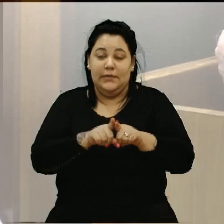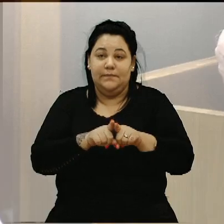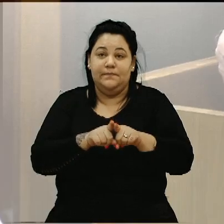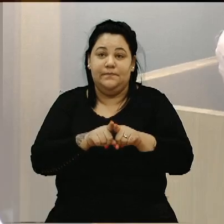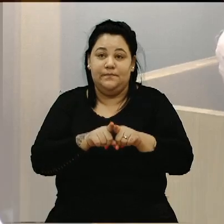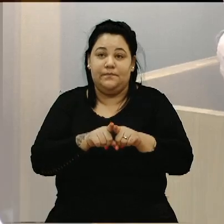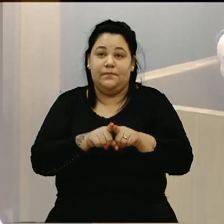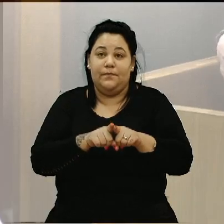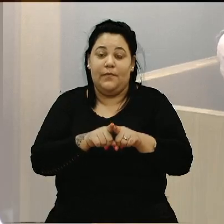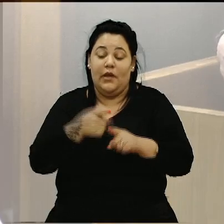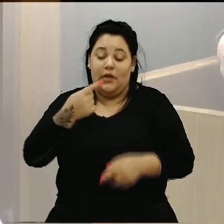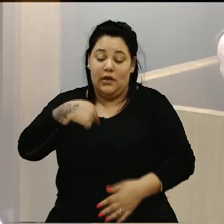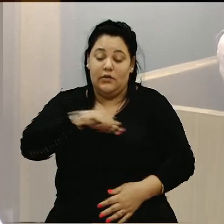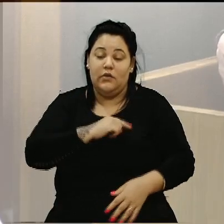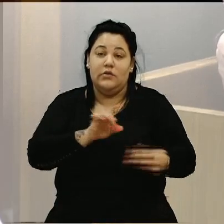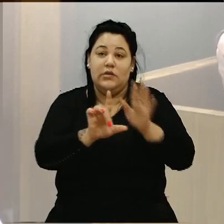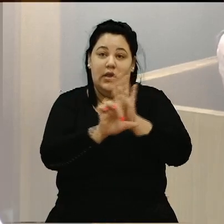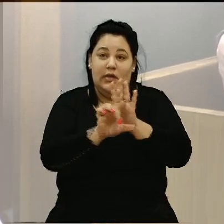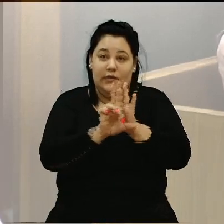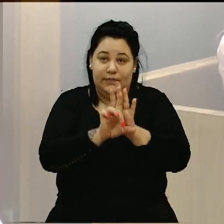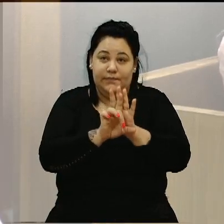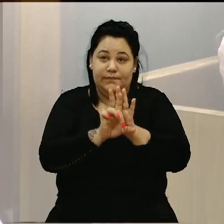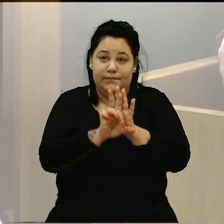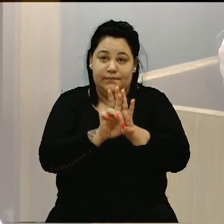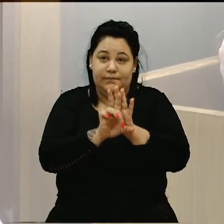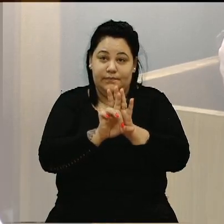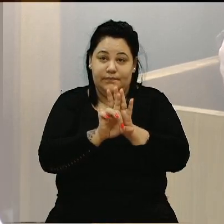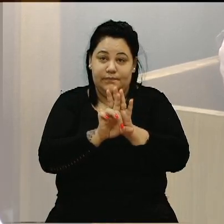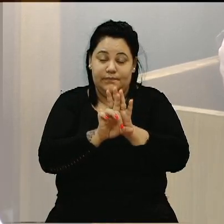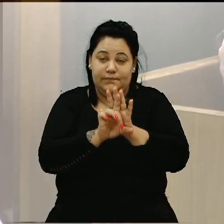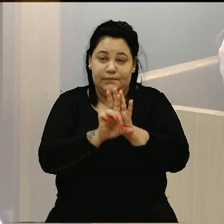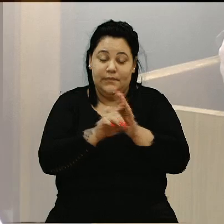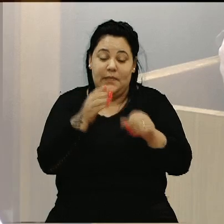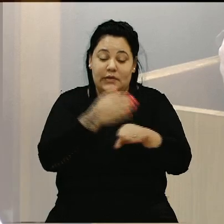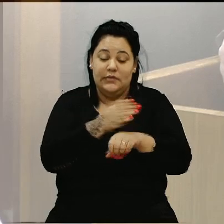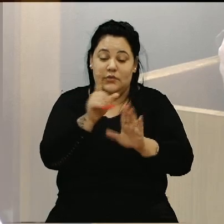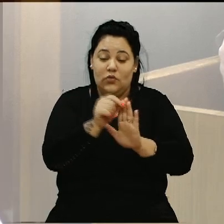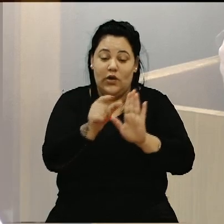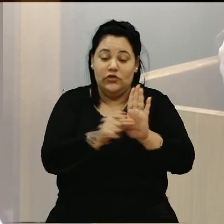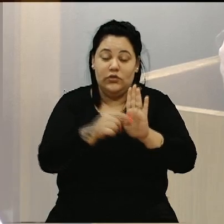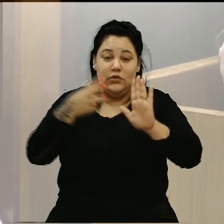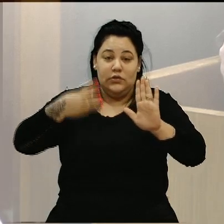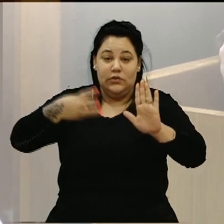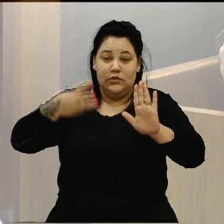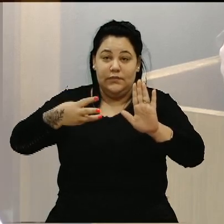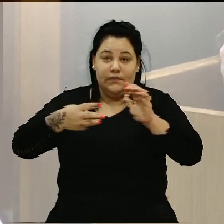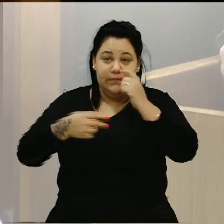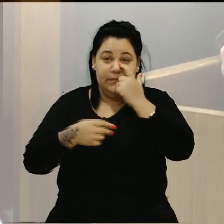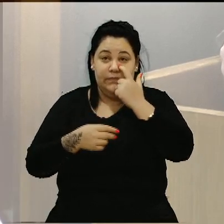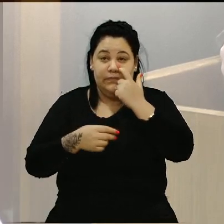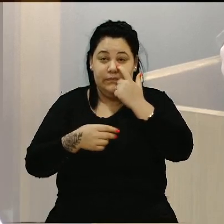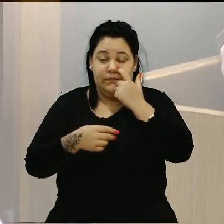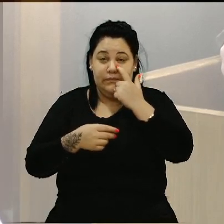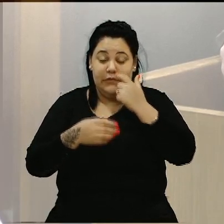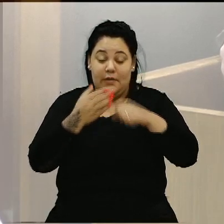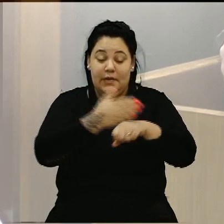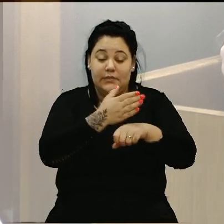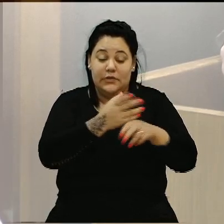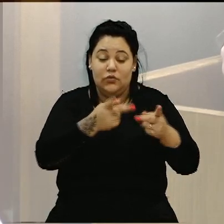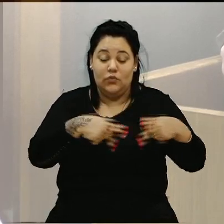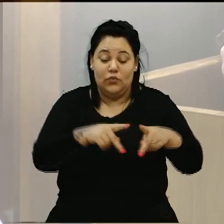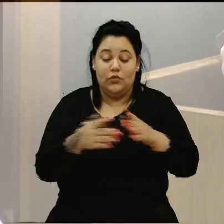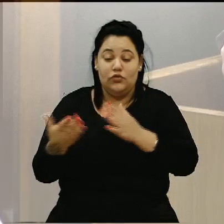e que a nossa lei aborda no artigo 3º. Inserção do público jovem ao mercado de